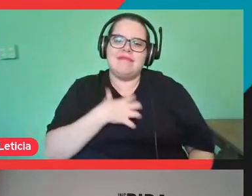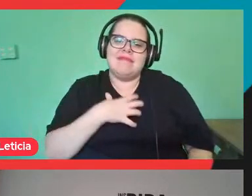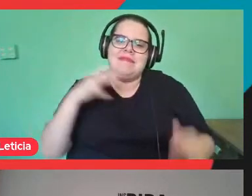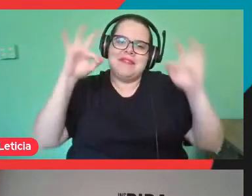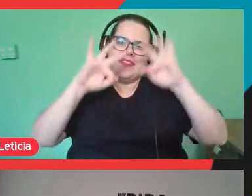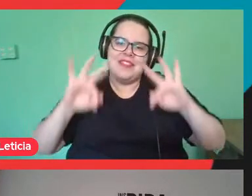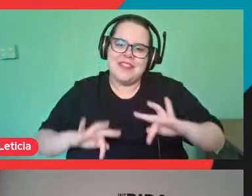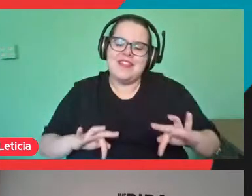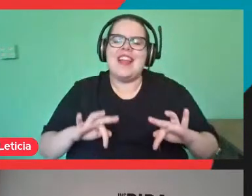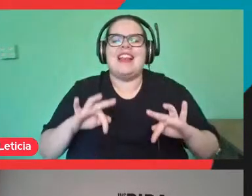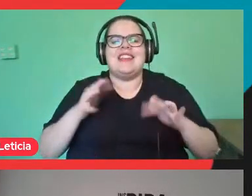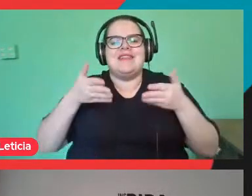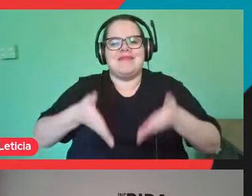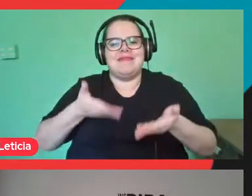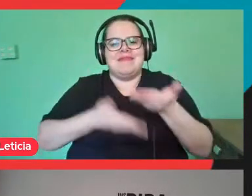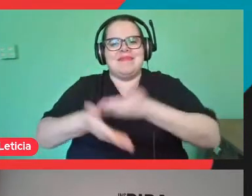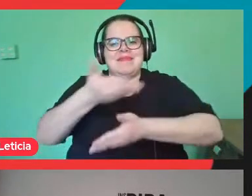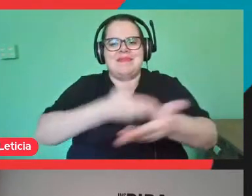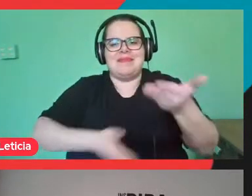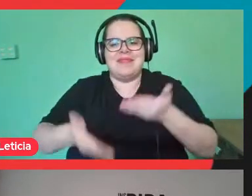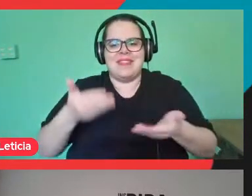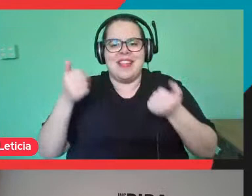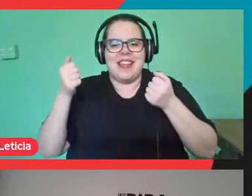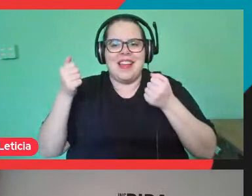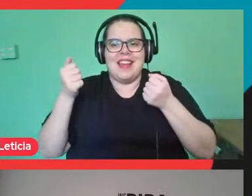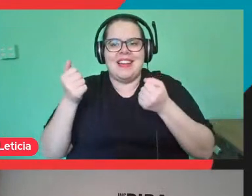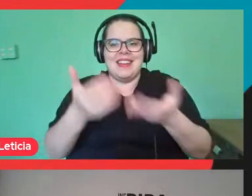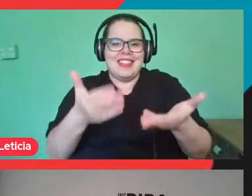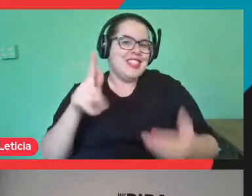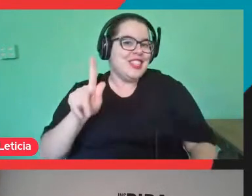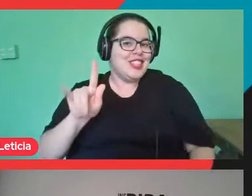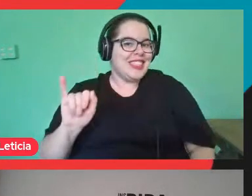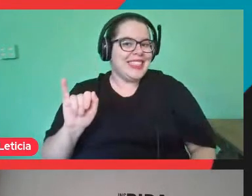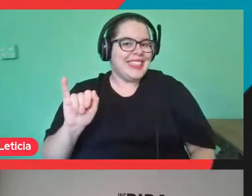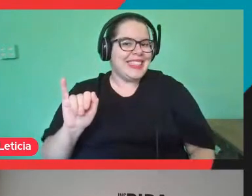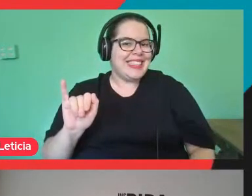nesse espaço de troca. Vou passar para a Gi.